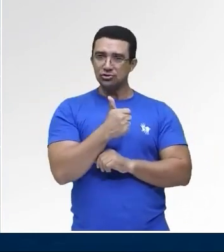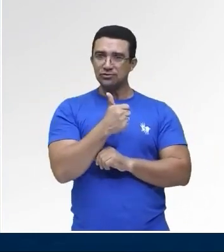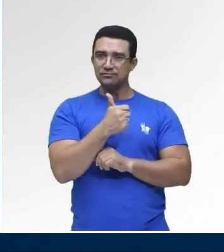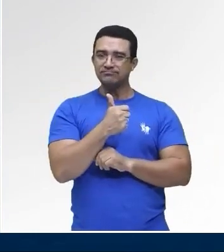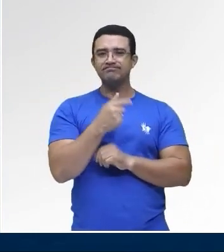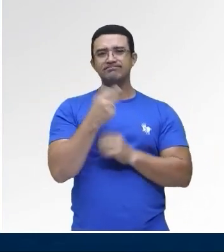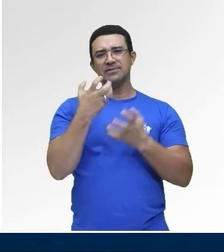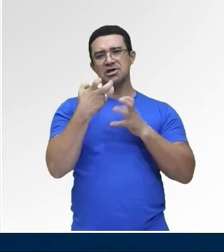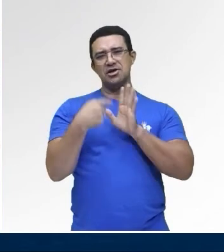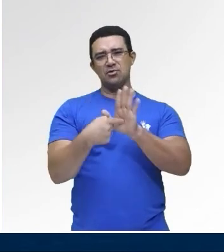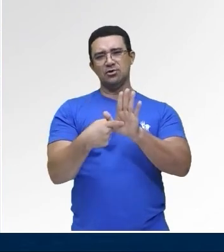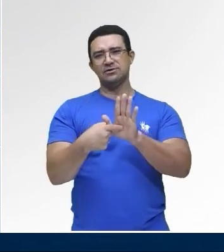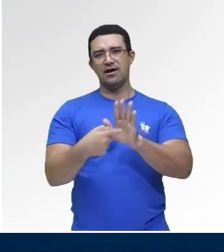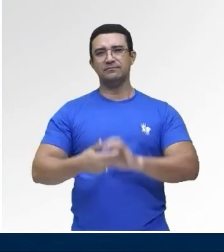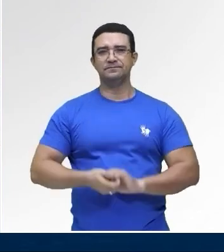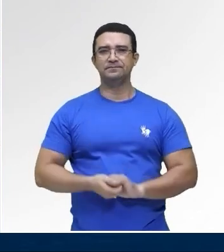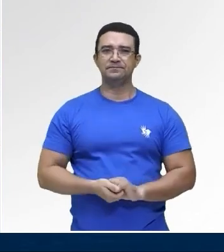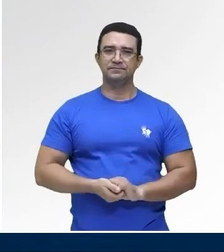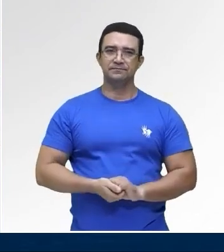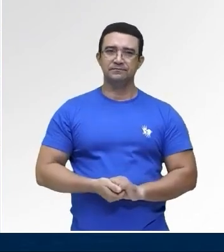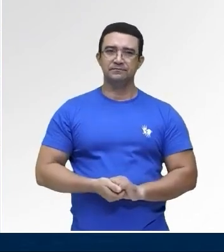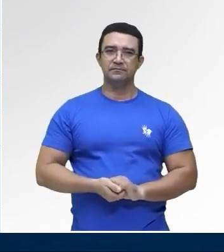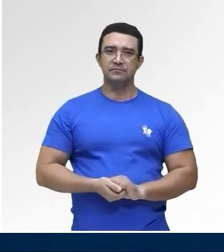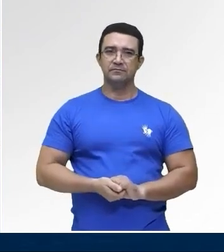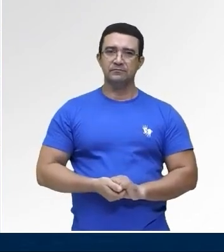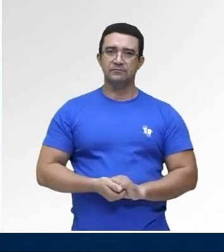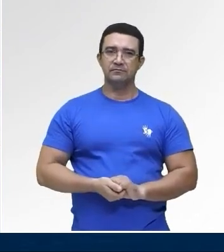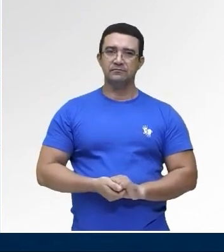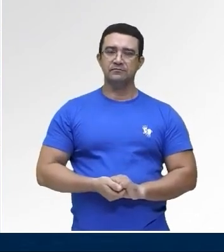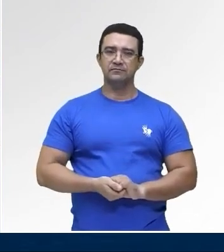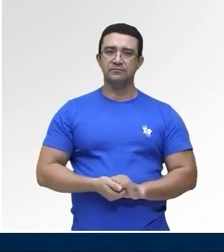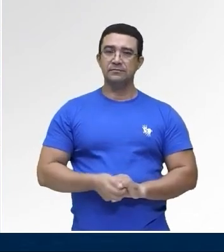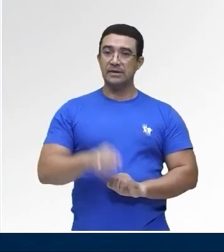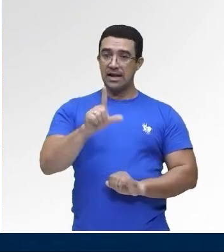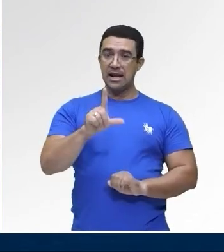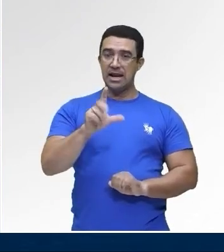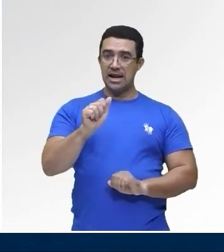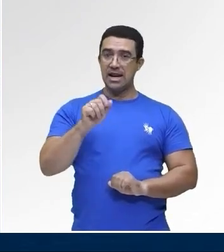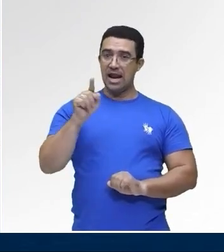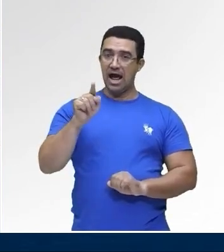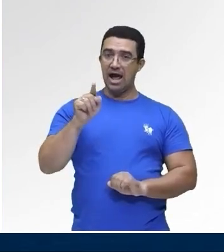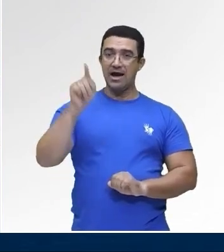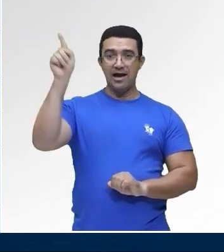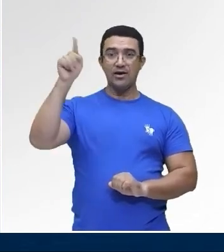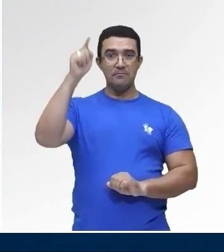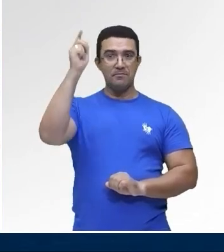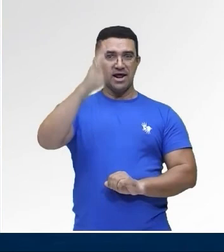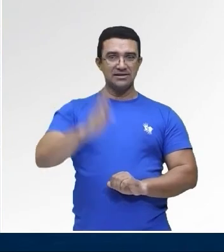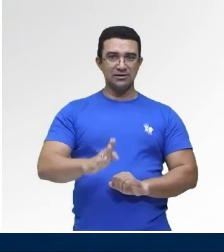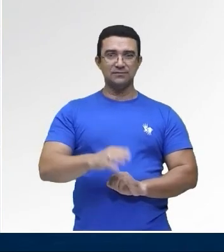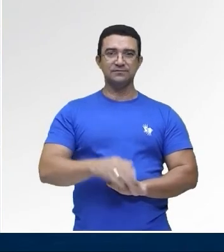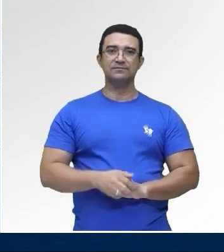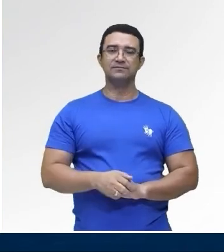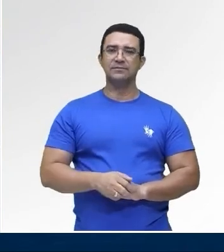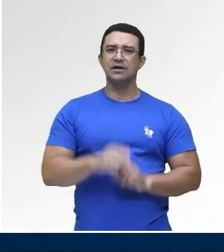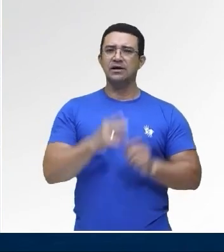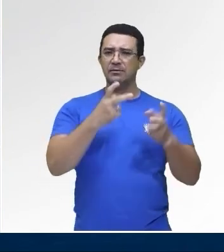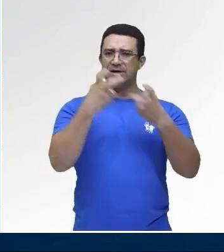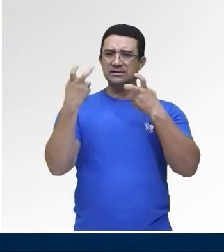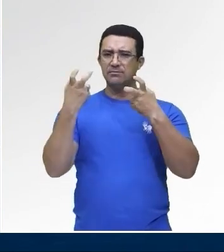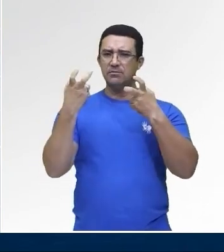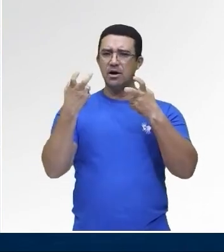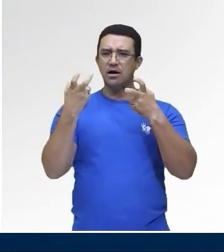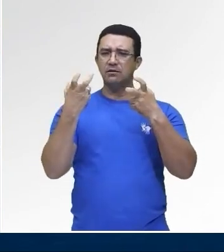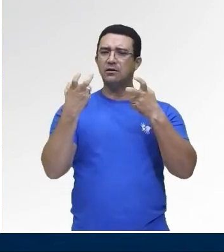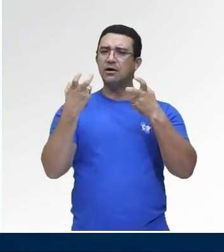querendo dizer, né? Lá, quando ele se refere, é o Brasil, tá? Então, observe que aqui nesse poema eu